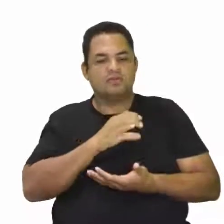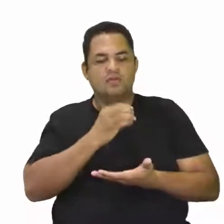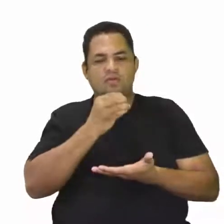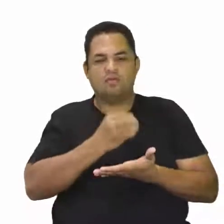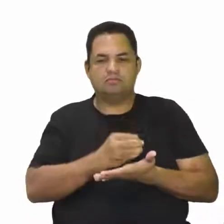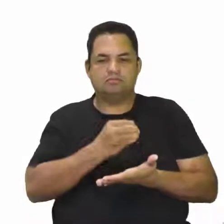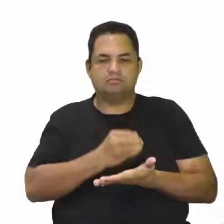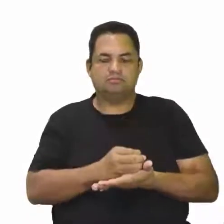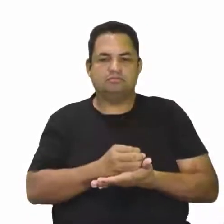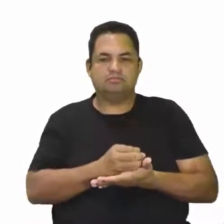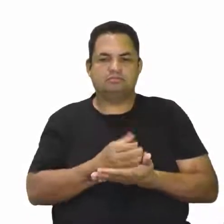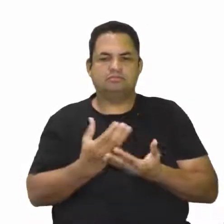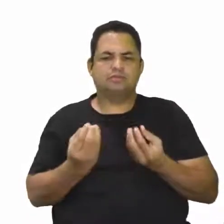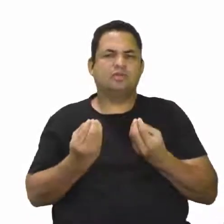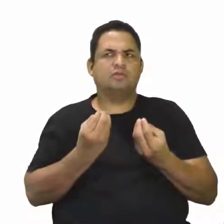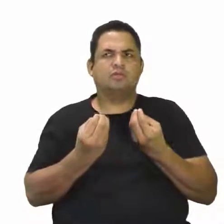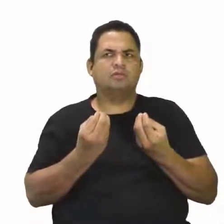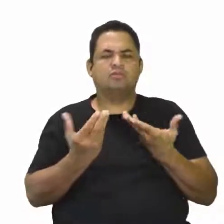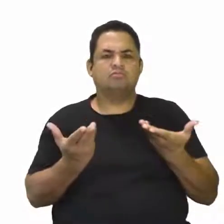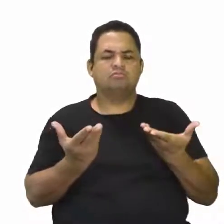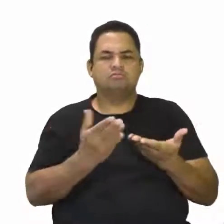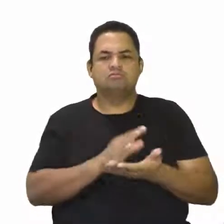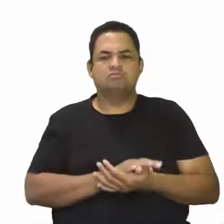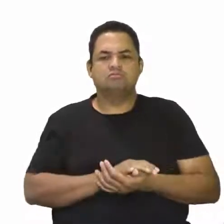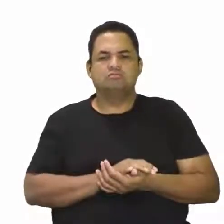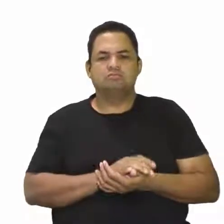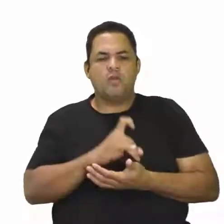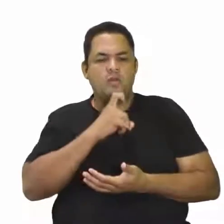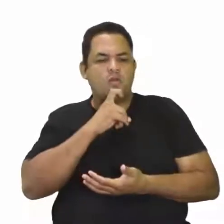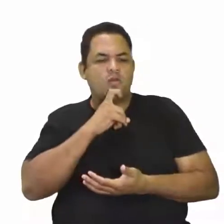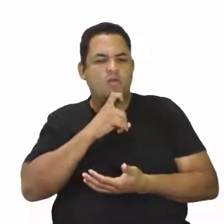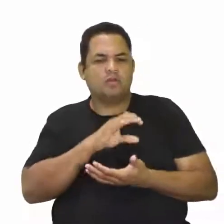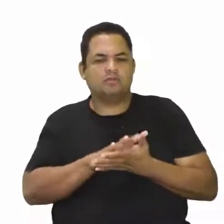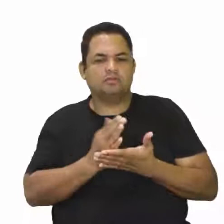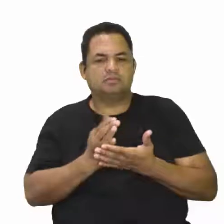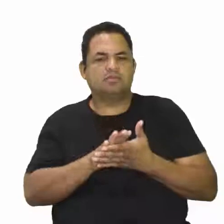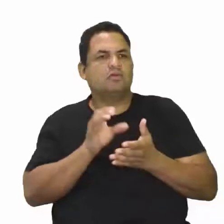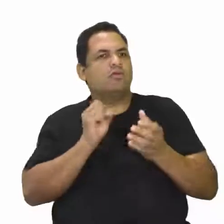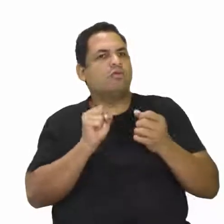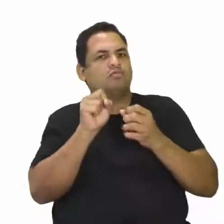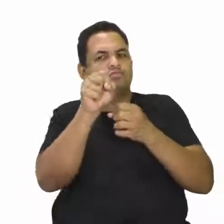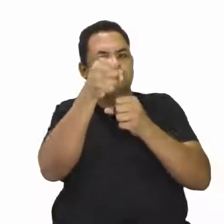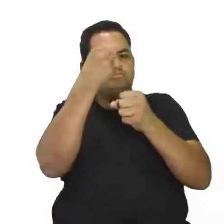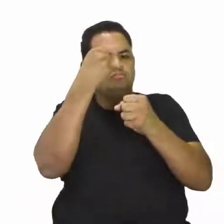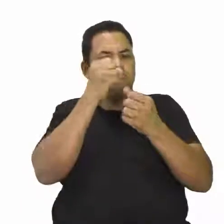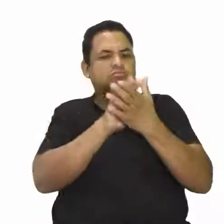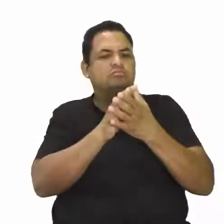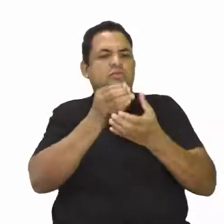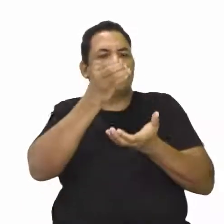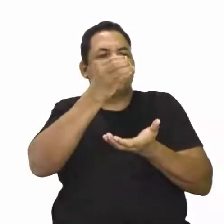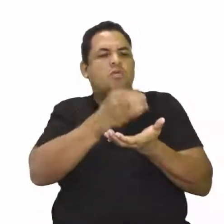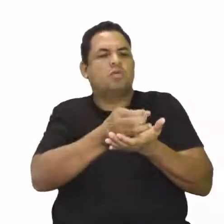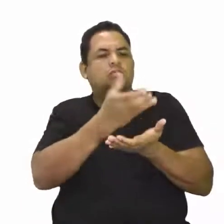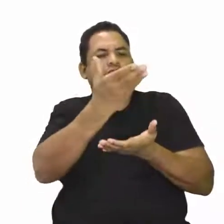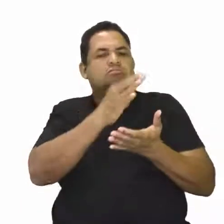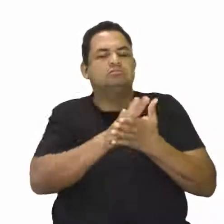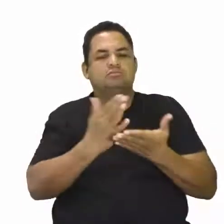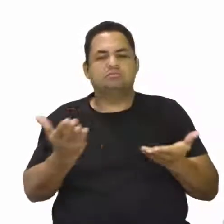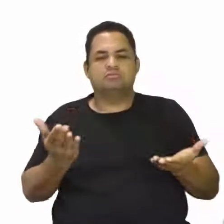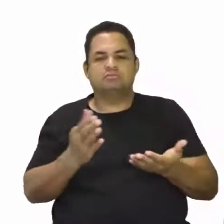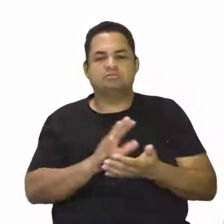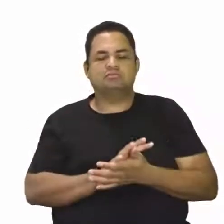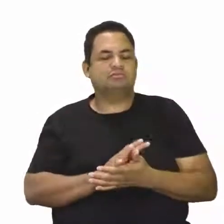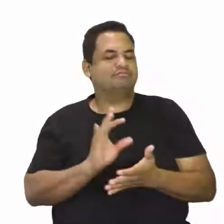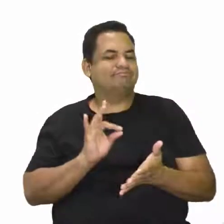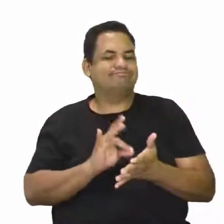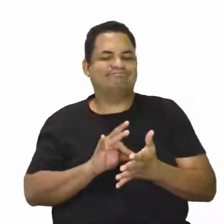copos. Aí, como assim um gelado de copos? Você colocou o copo dentro do congelador para poder gelar? Oxi. E, na verdade,